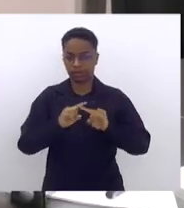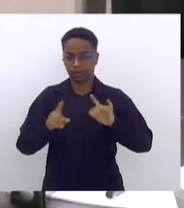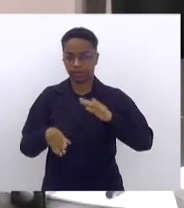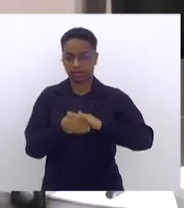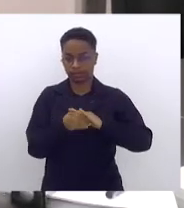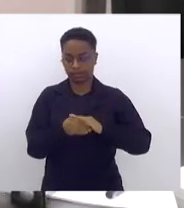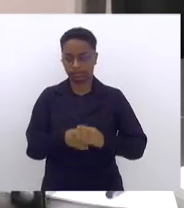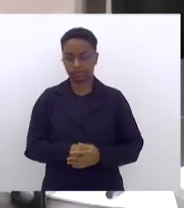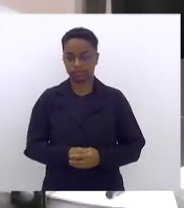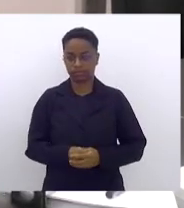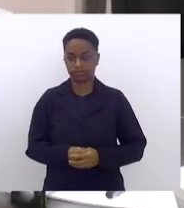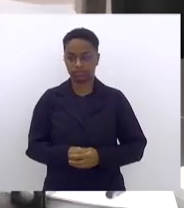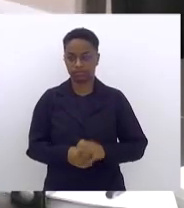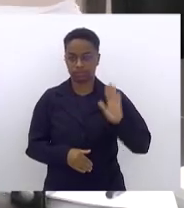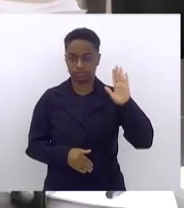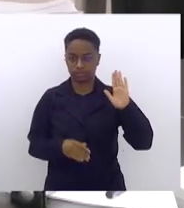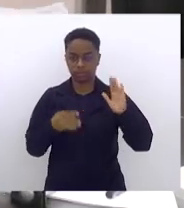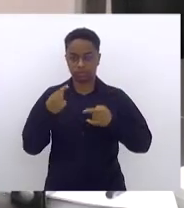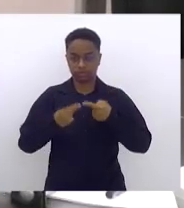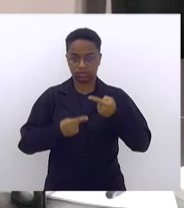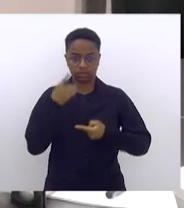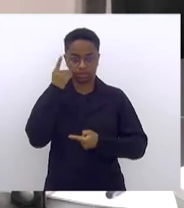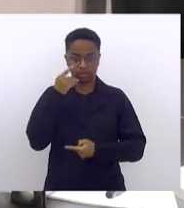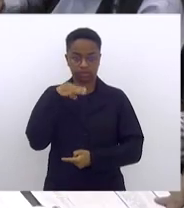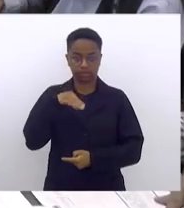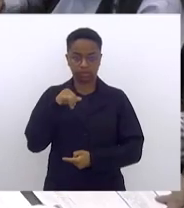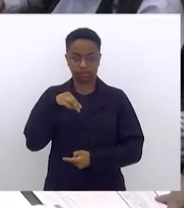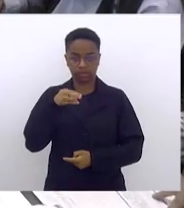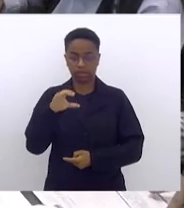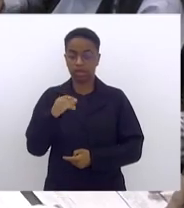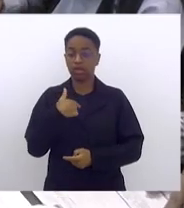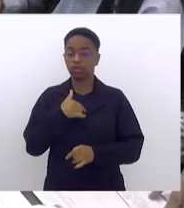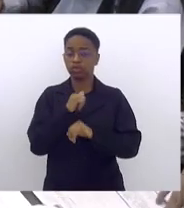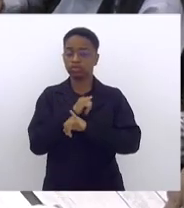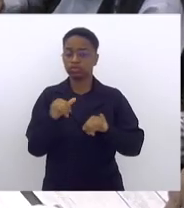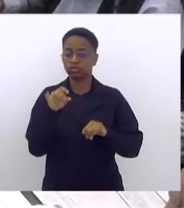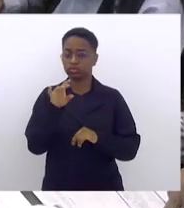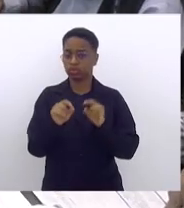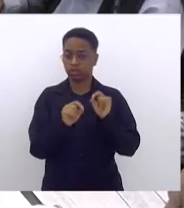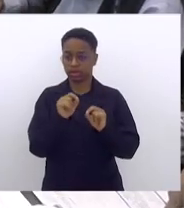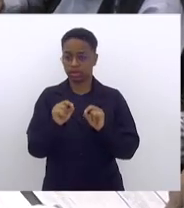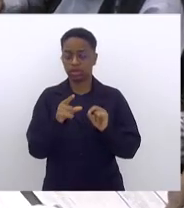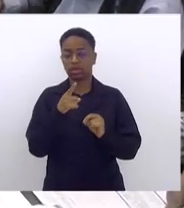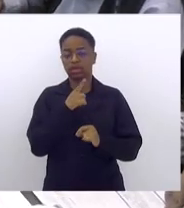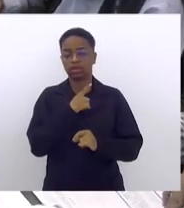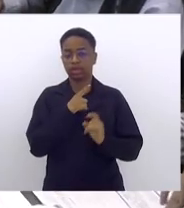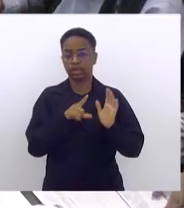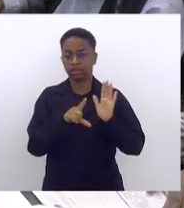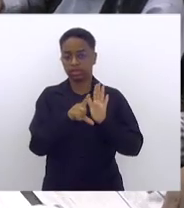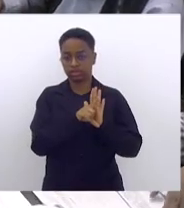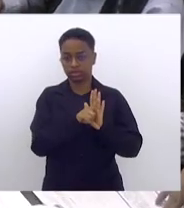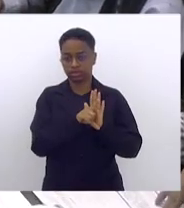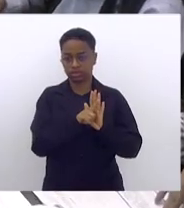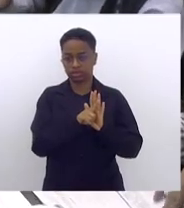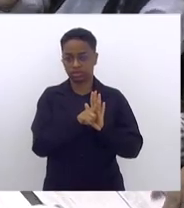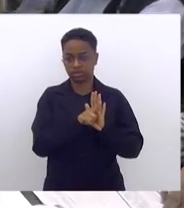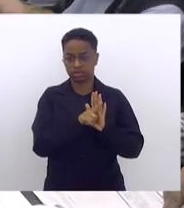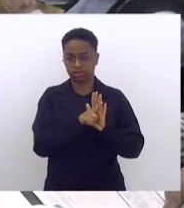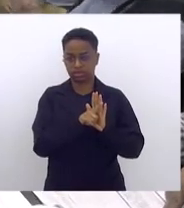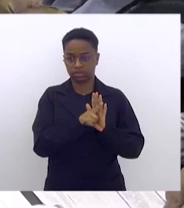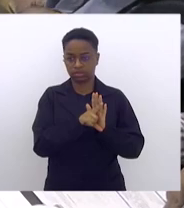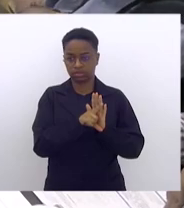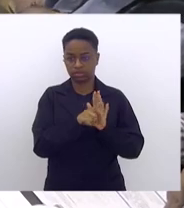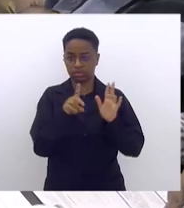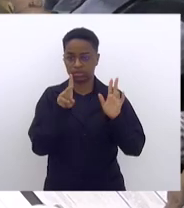Filipinho Raves. Para discutir, deputado Carlos Mink. Não, é dizer o seguinte, nós temos uma lei, só se me permite, sobre deputado, esse assunto,